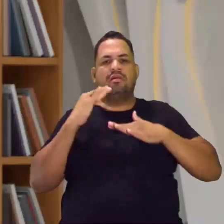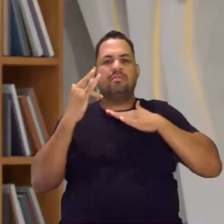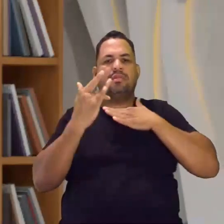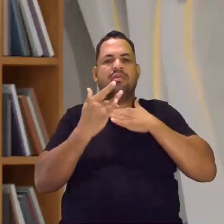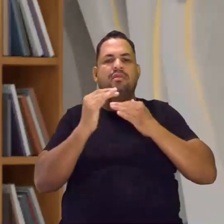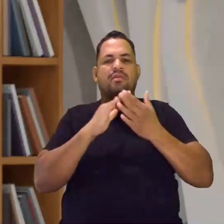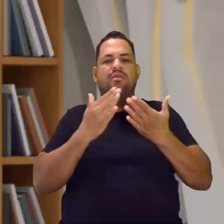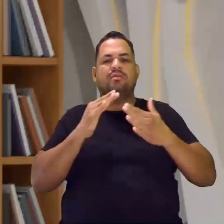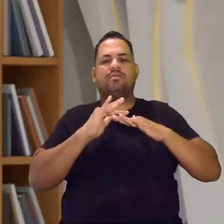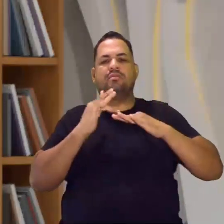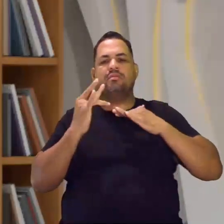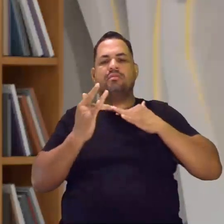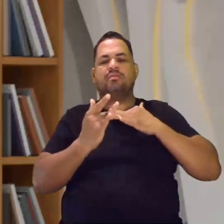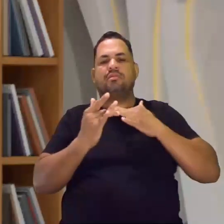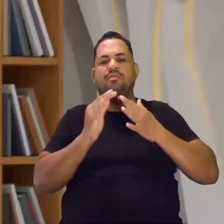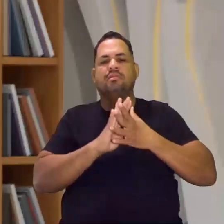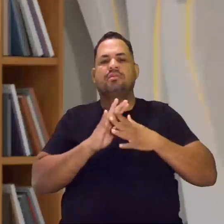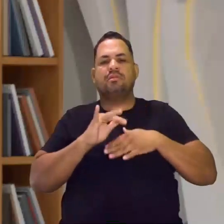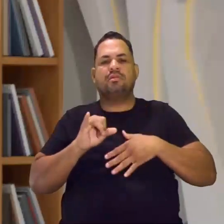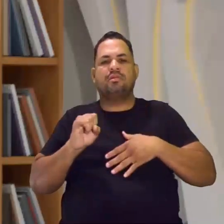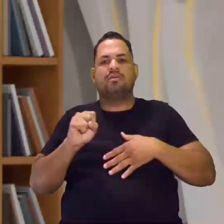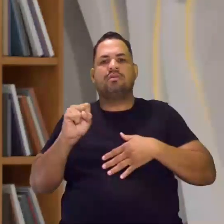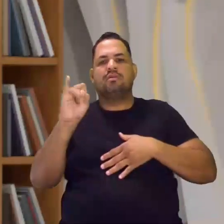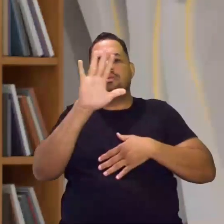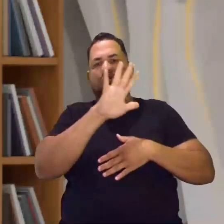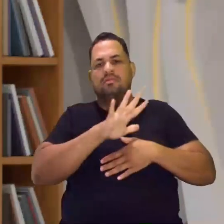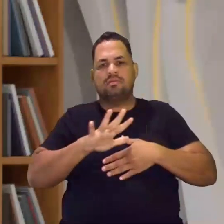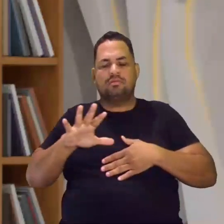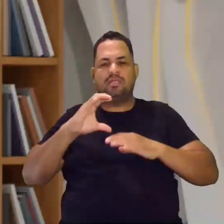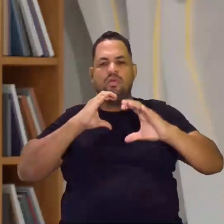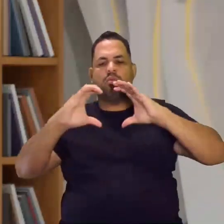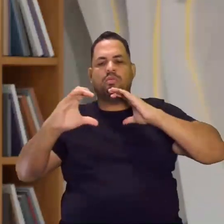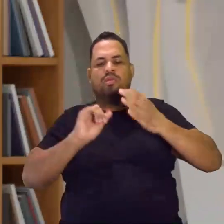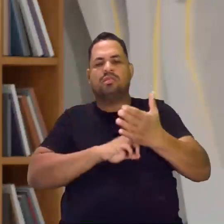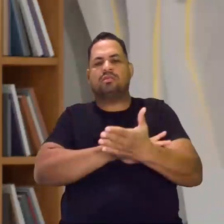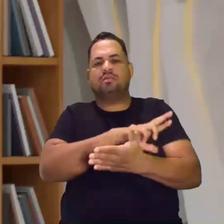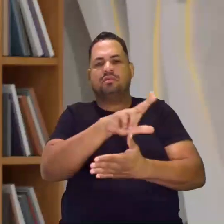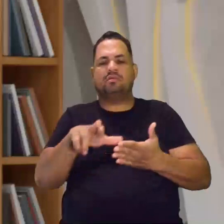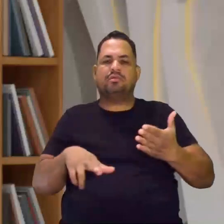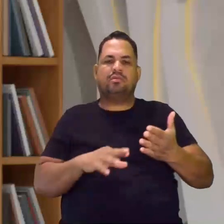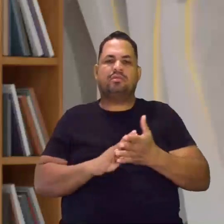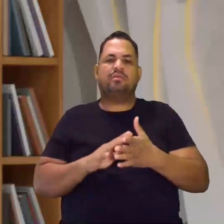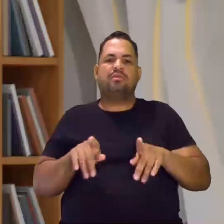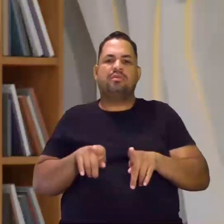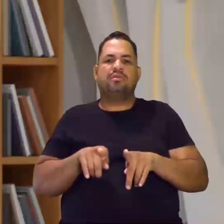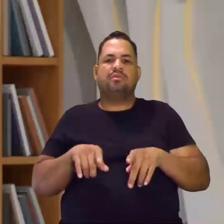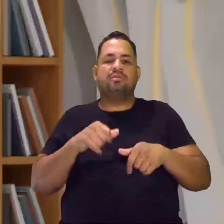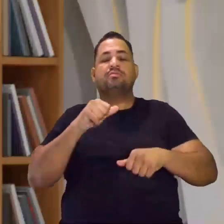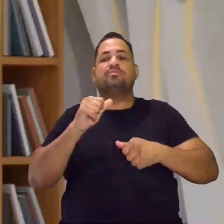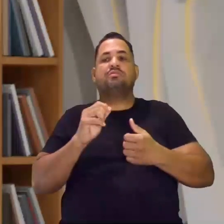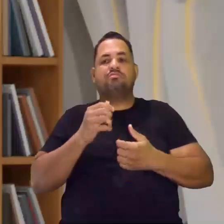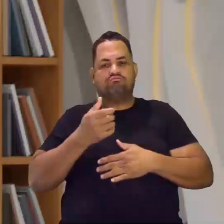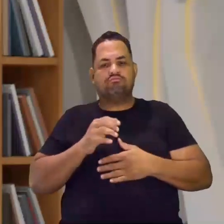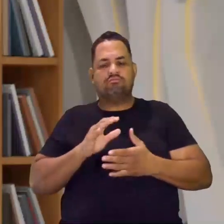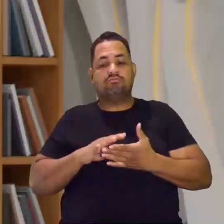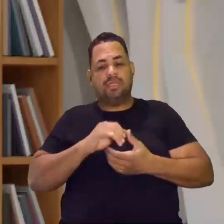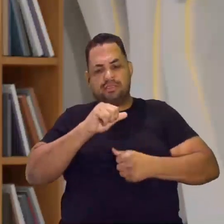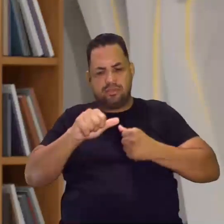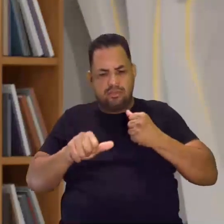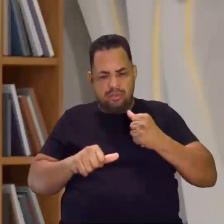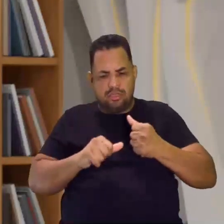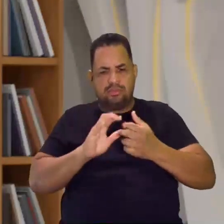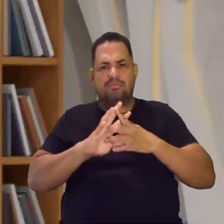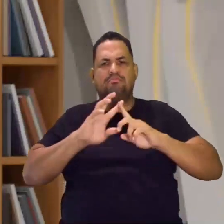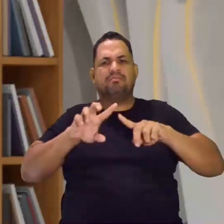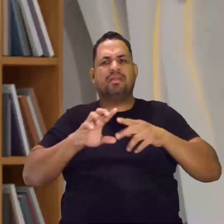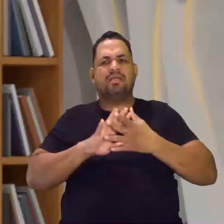imagens, os meios de comunicação também, eles hoje tá mudando, né? Mas a